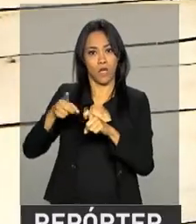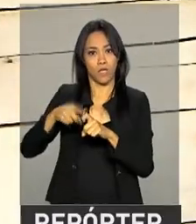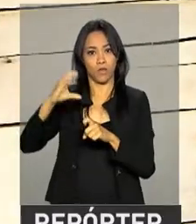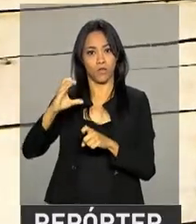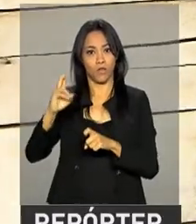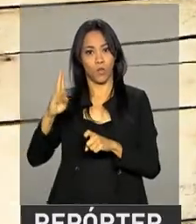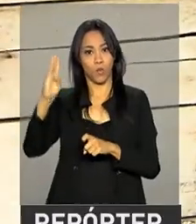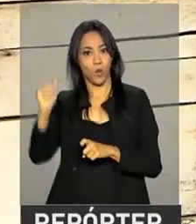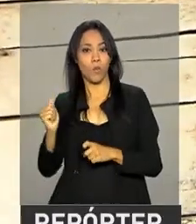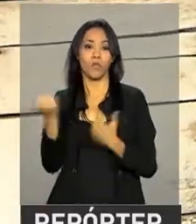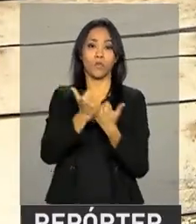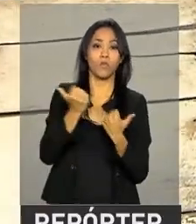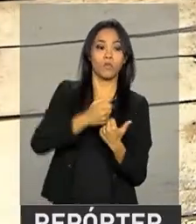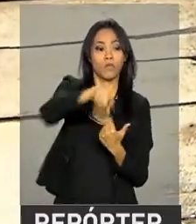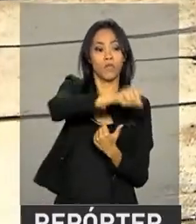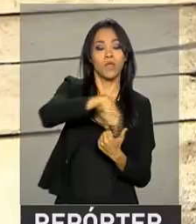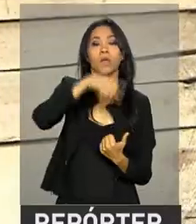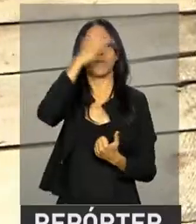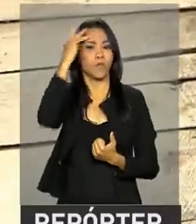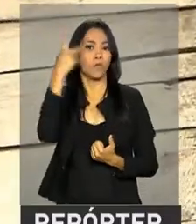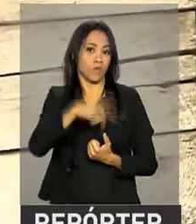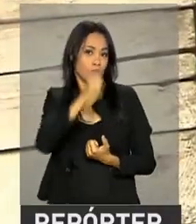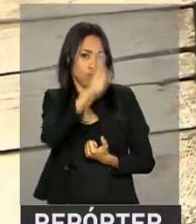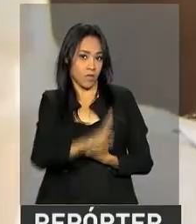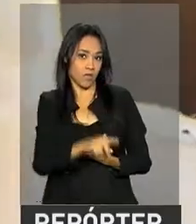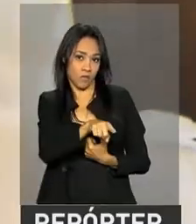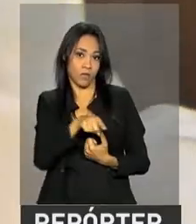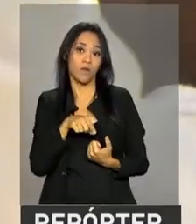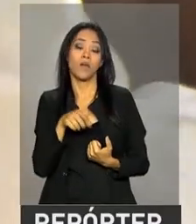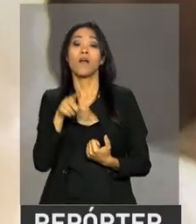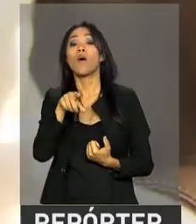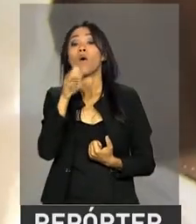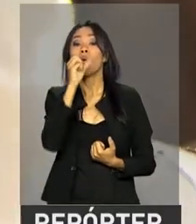Das 18.240 vagas do programa,